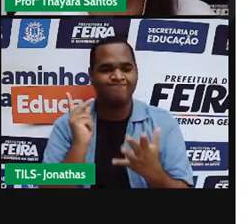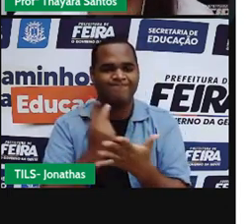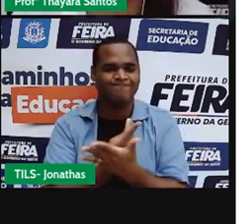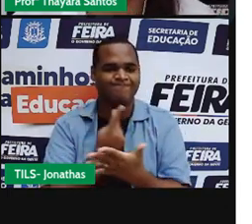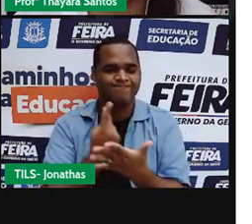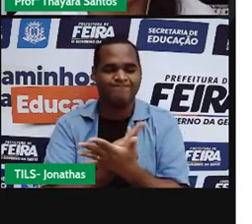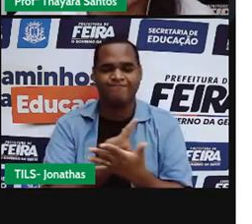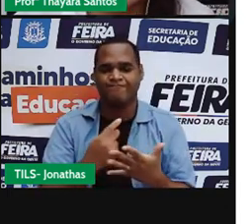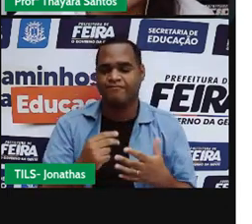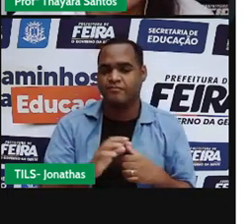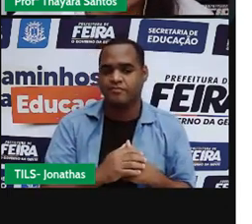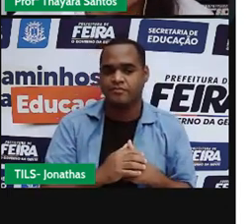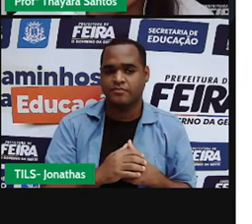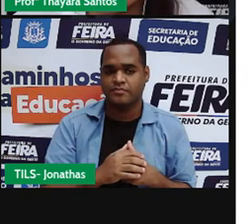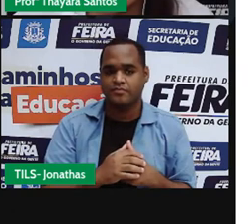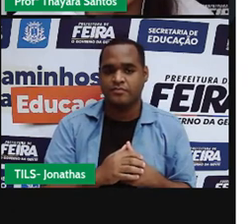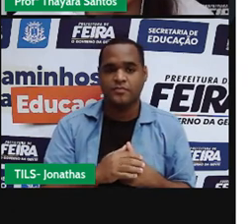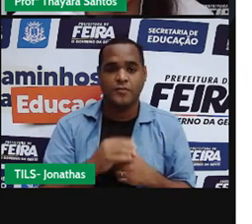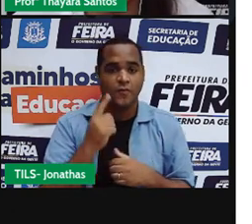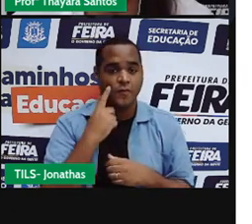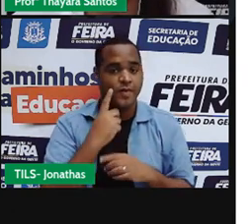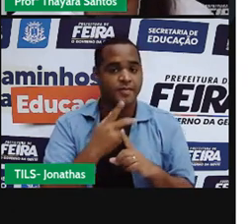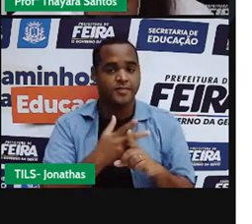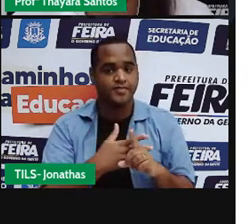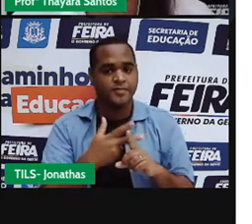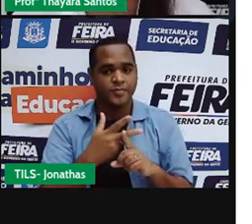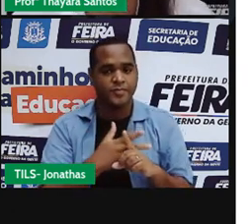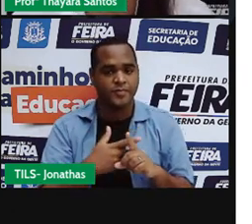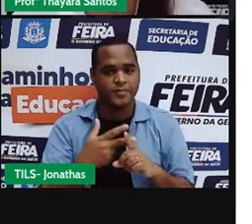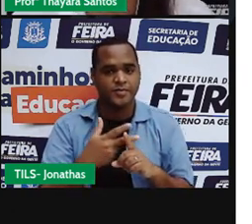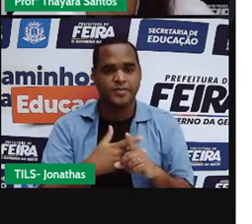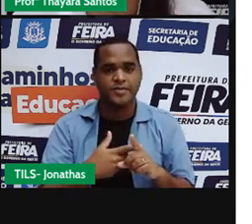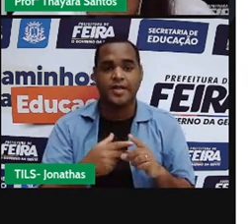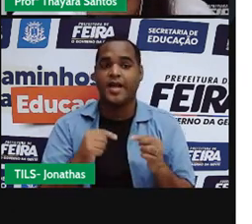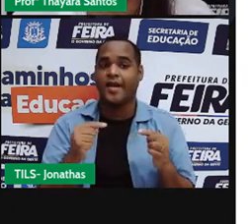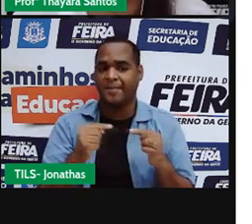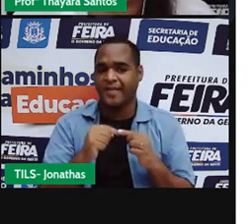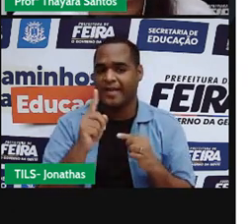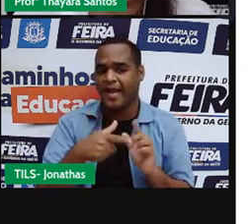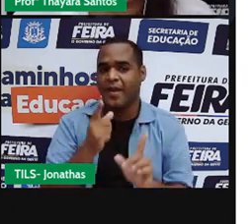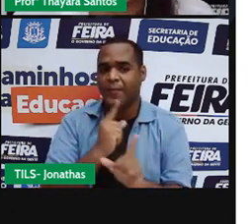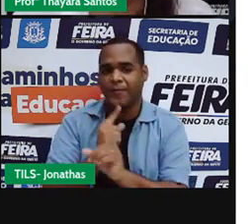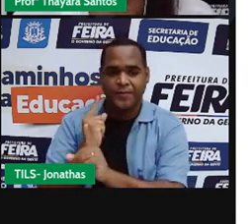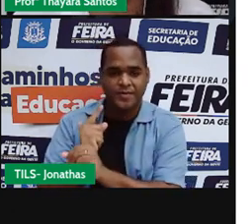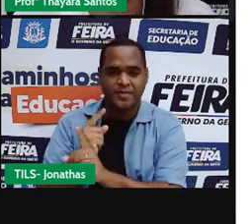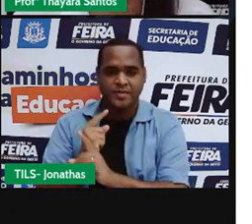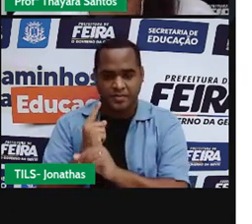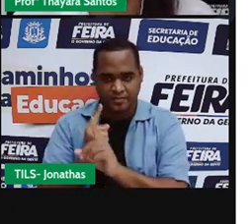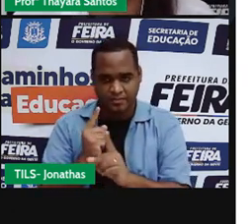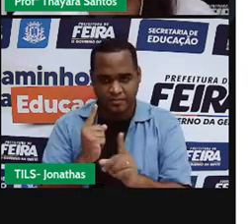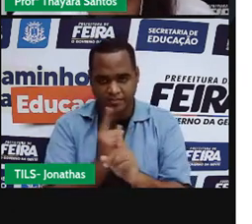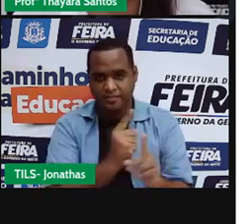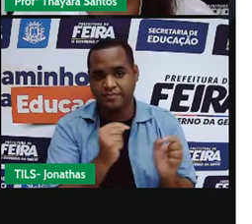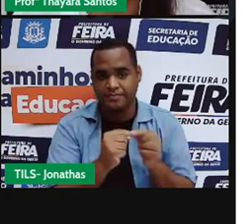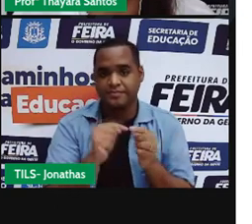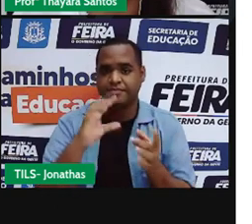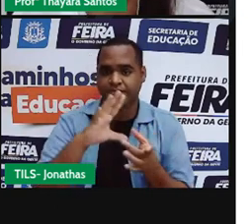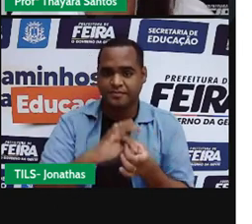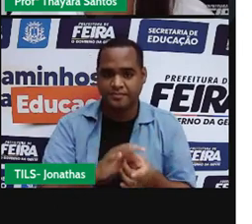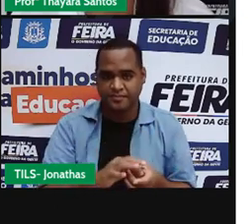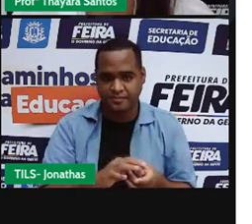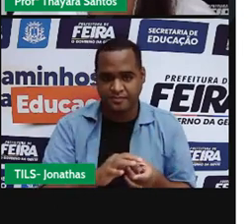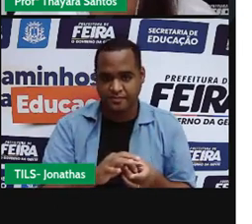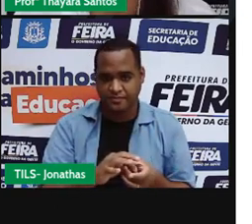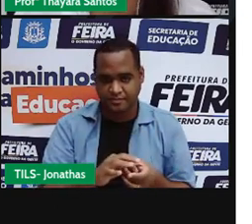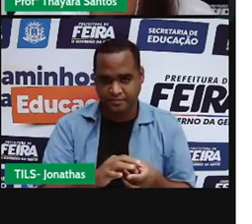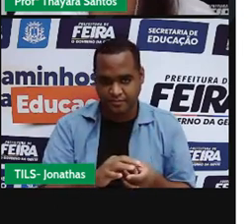é. Então, vocês vão fazer aí até encontrarem os pares que vão ser correspondentes. Vou